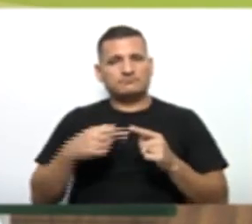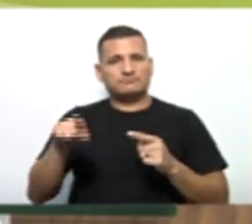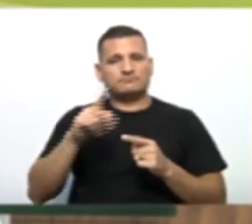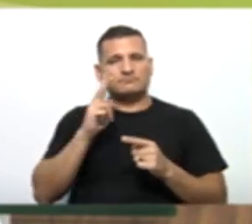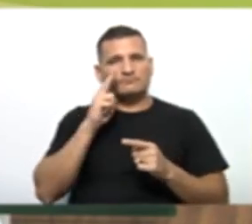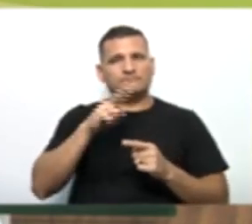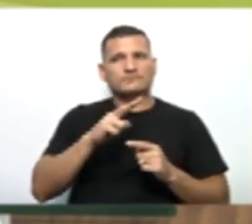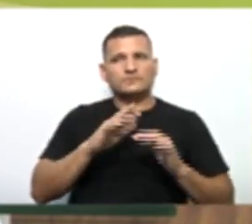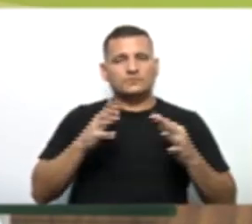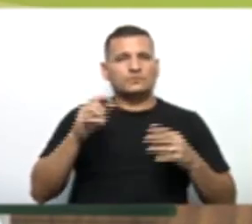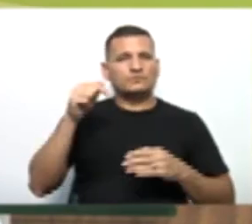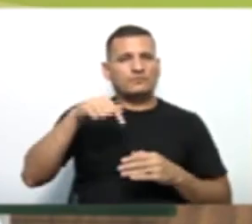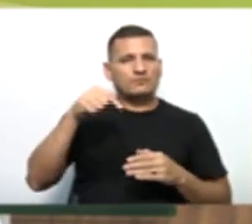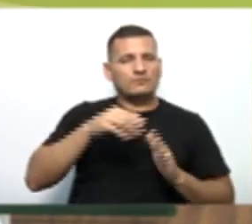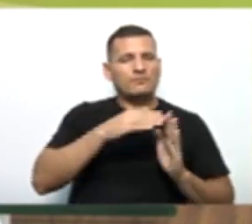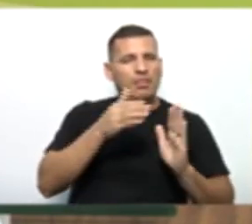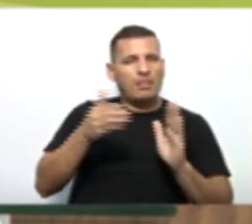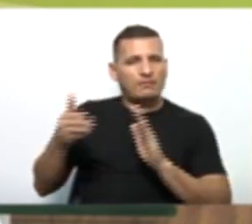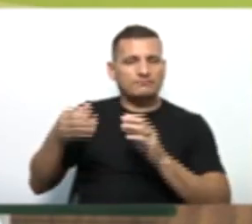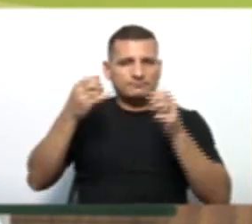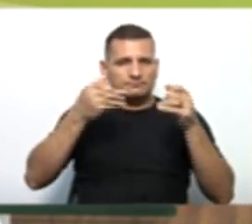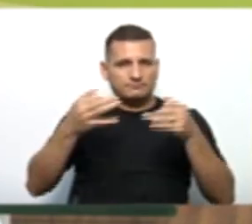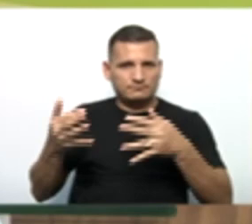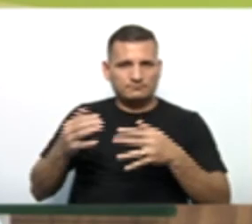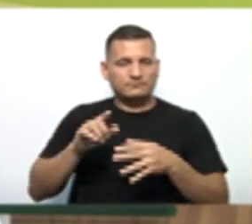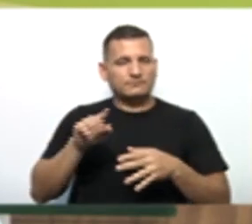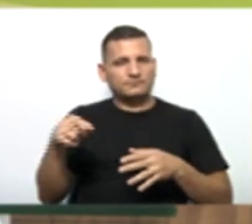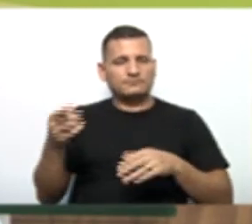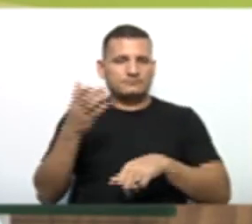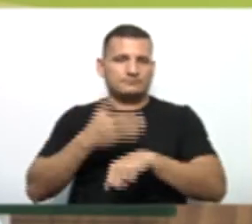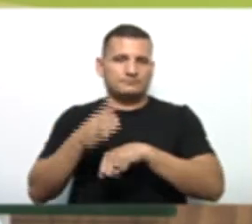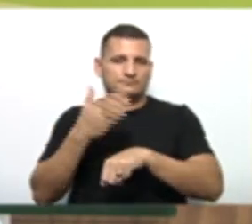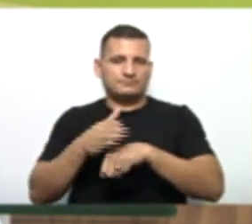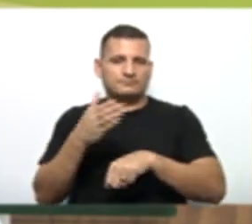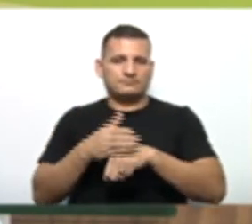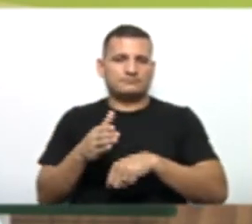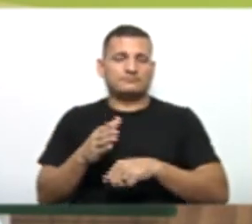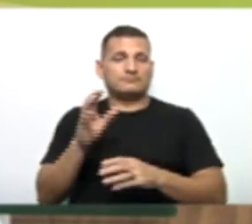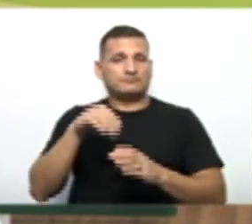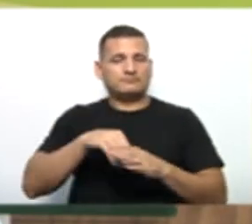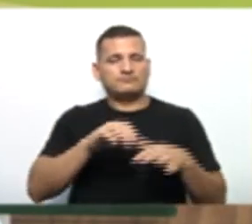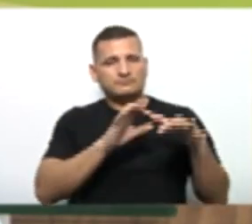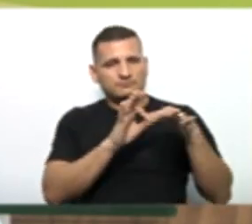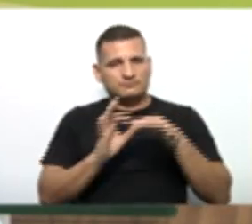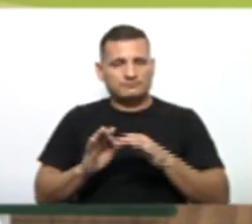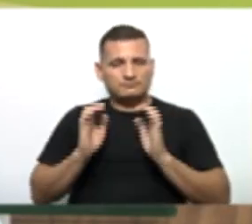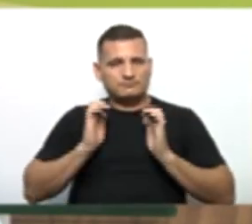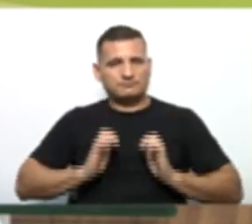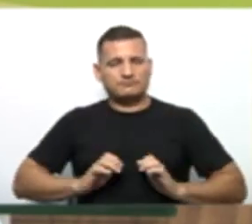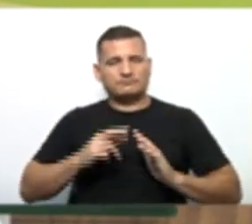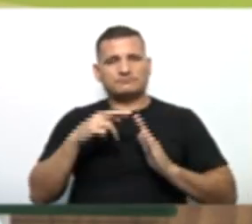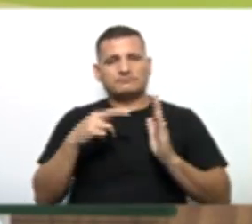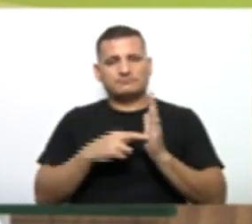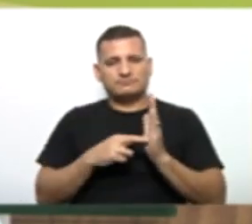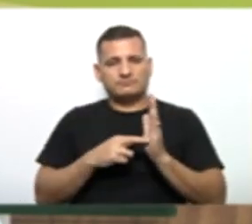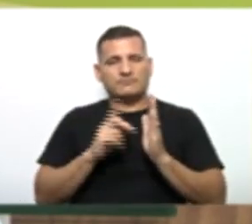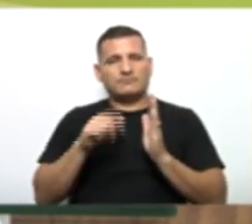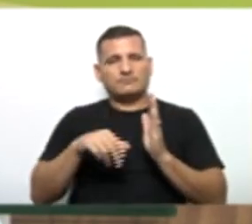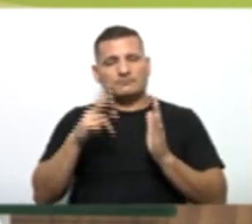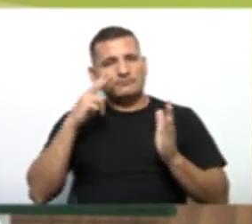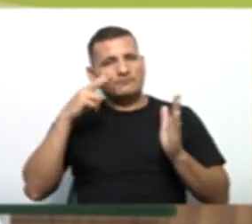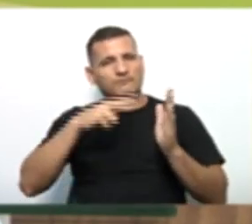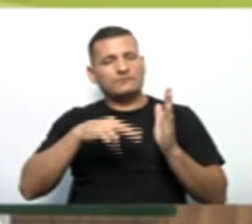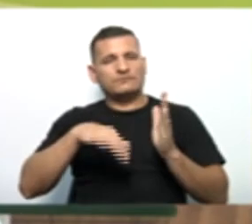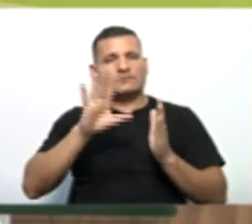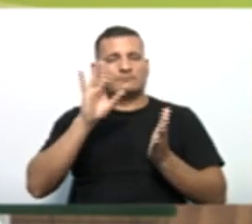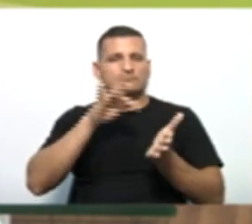ver tudo que nós discutimos nesses dias colocado em prática no próprio contexto do código de ética que é onde a gente vê